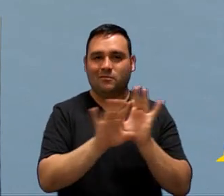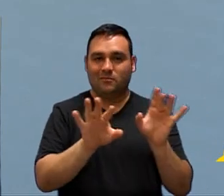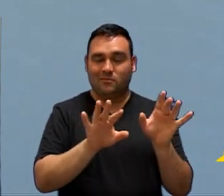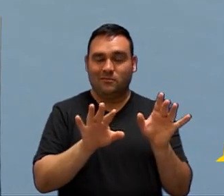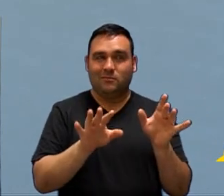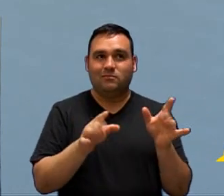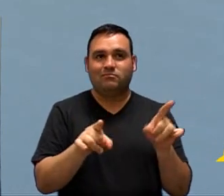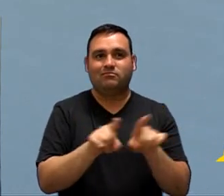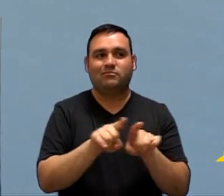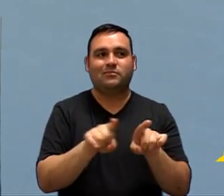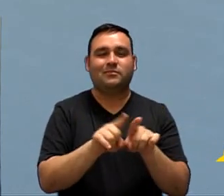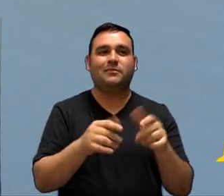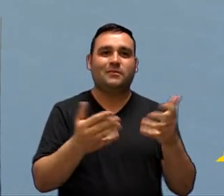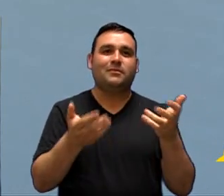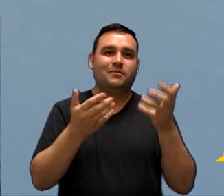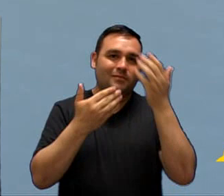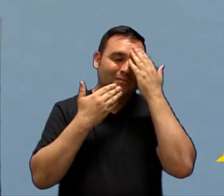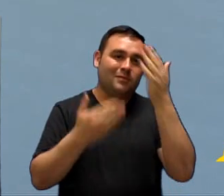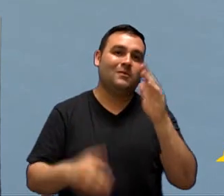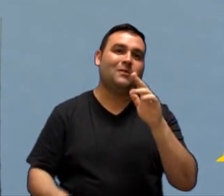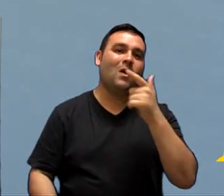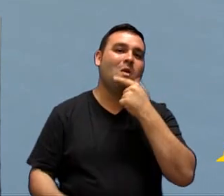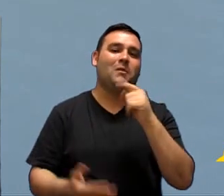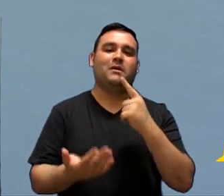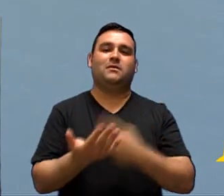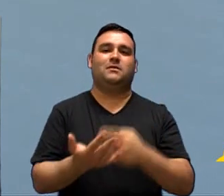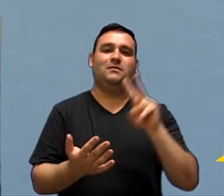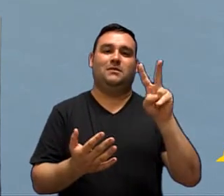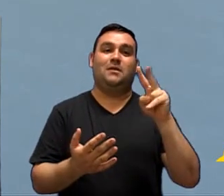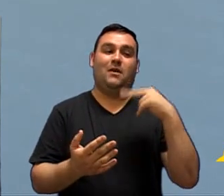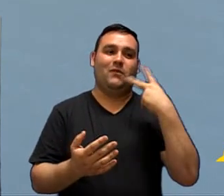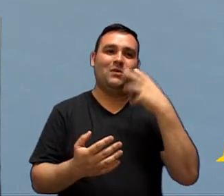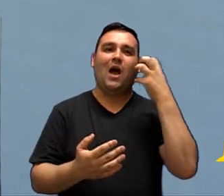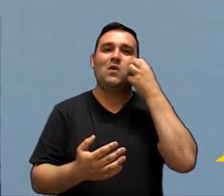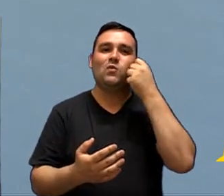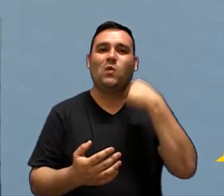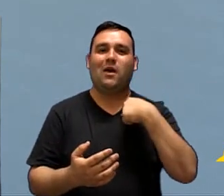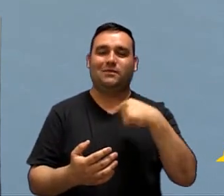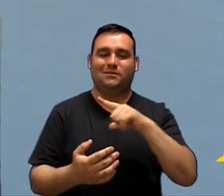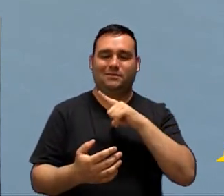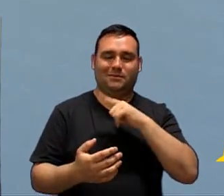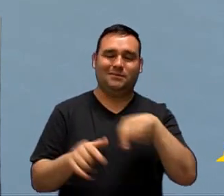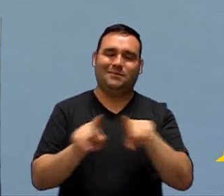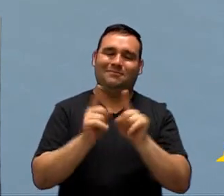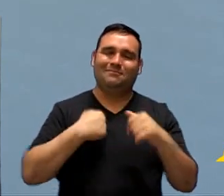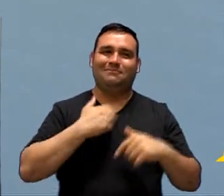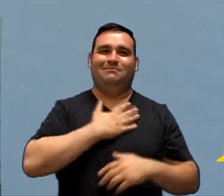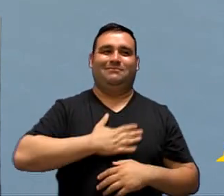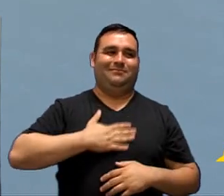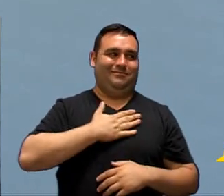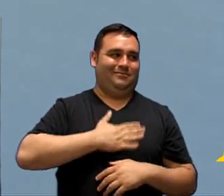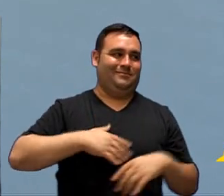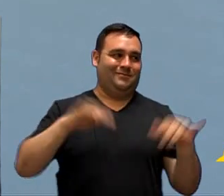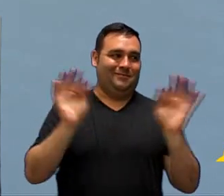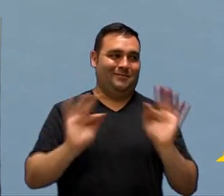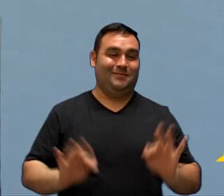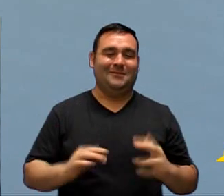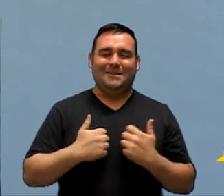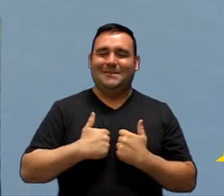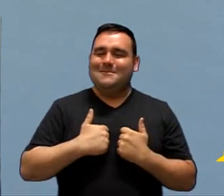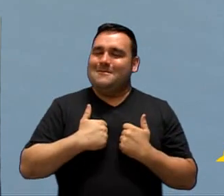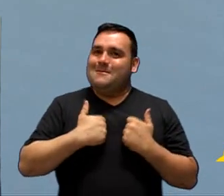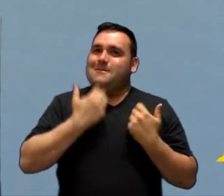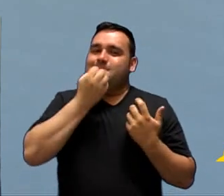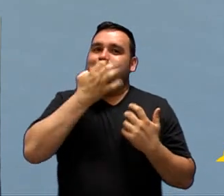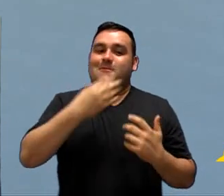E queria agradecer ao Vitão do Cachorrão, que foi o meu vereador, que me apadrinhou, né? Muito feliz por isso, gente. Uma honra